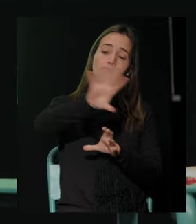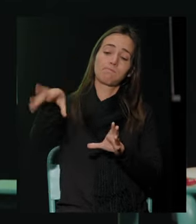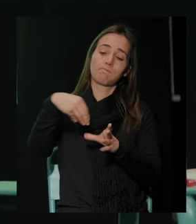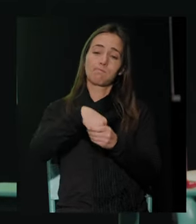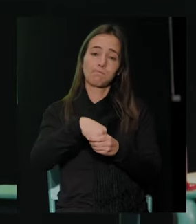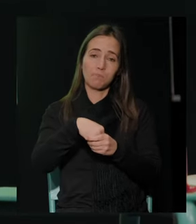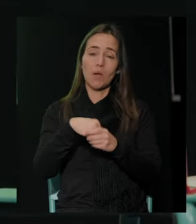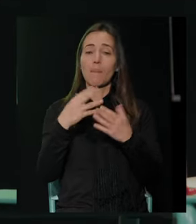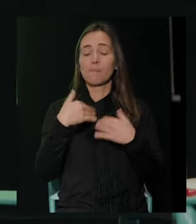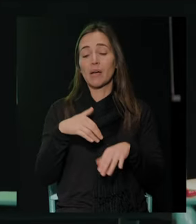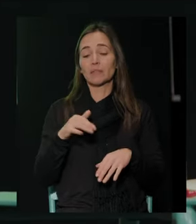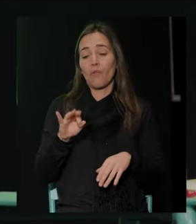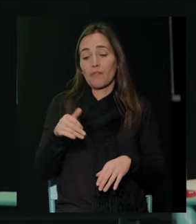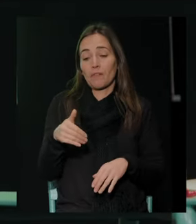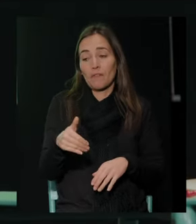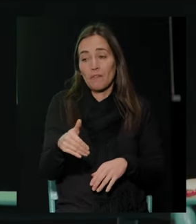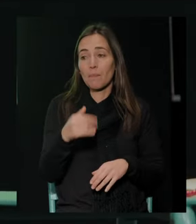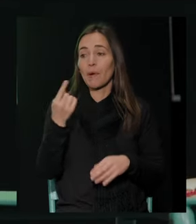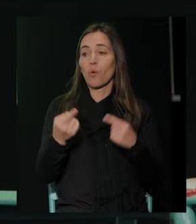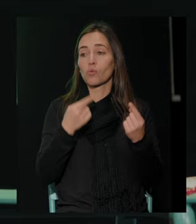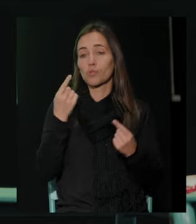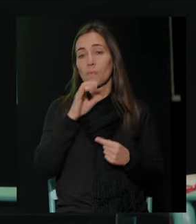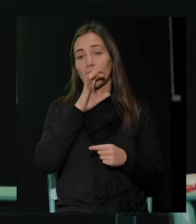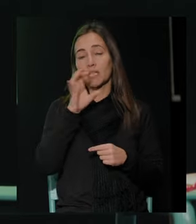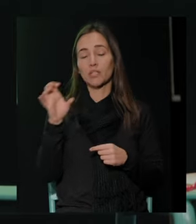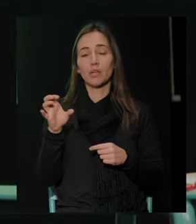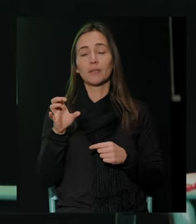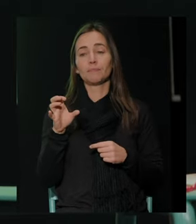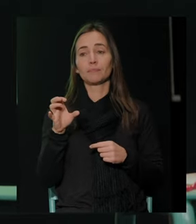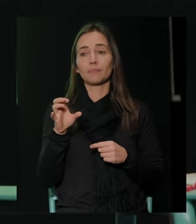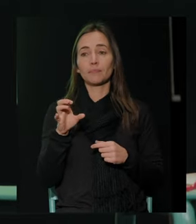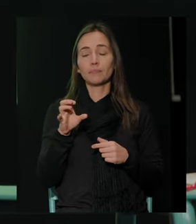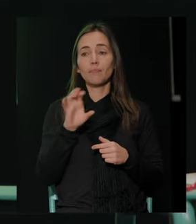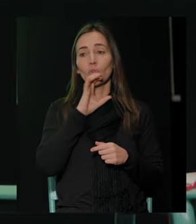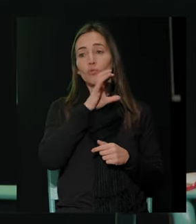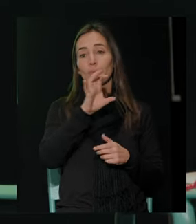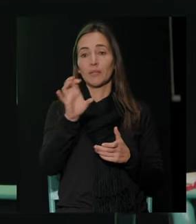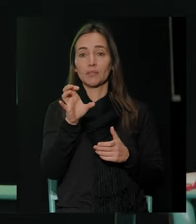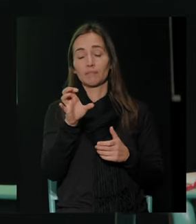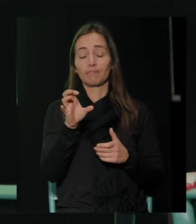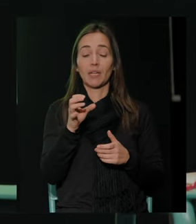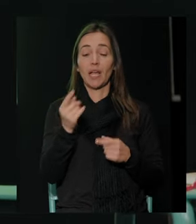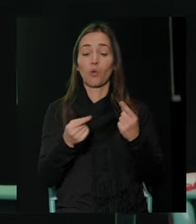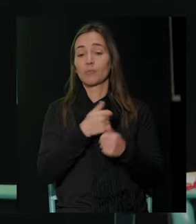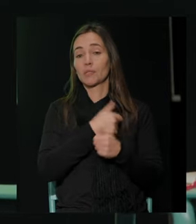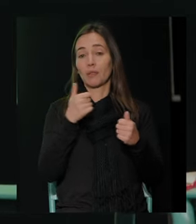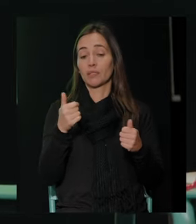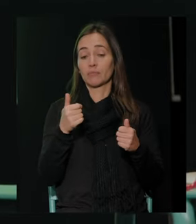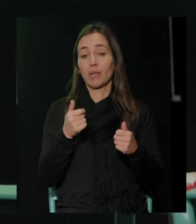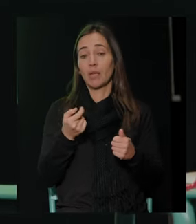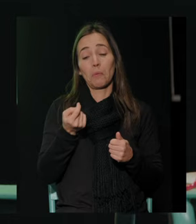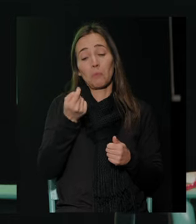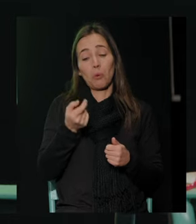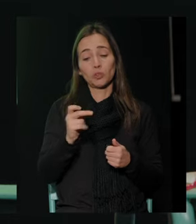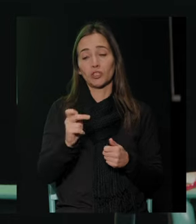muito mais imediato para alguns países, né? Os pequenos estados, ilhas, que desaparecerão num espaço de décadas, poucas